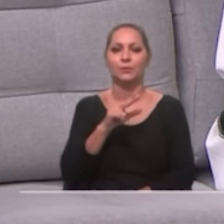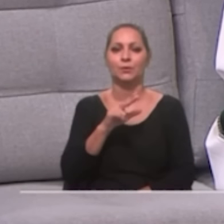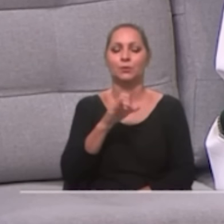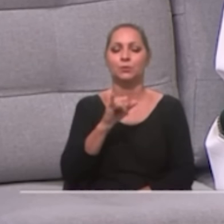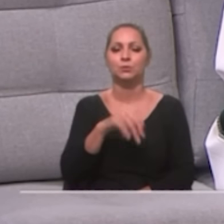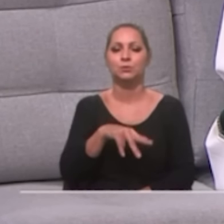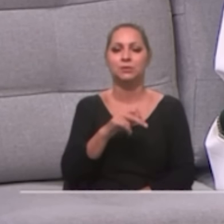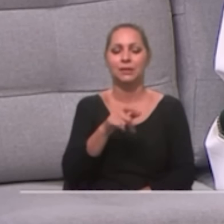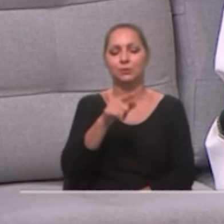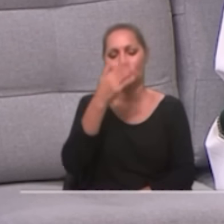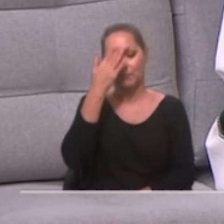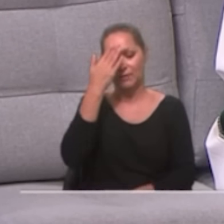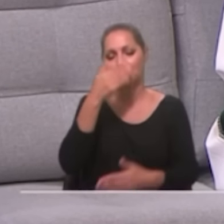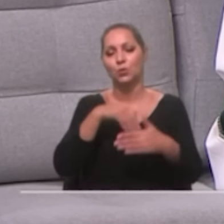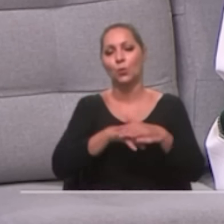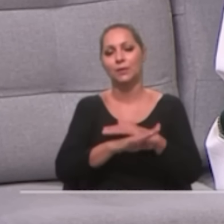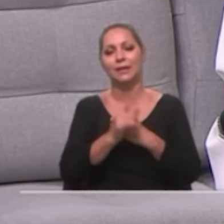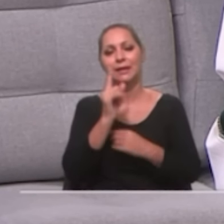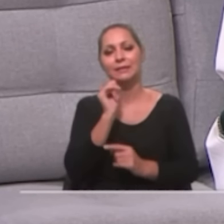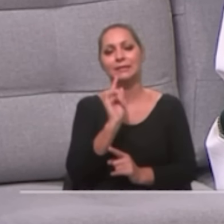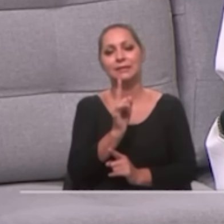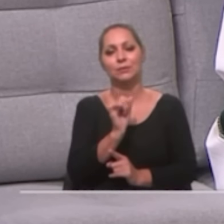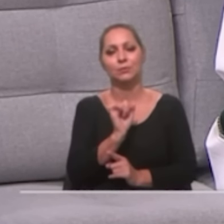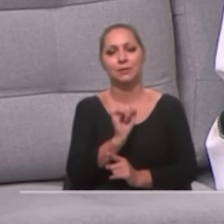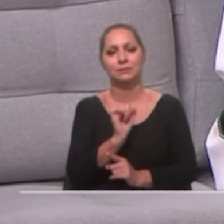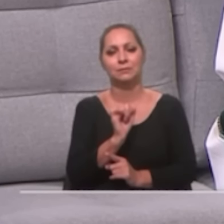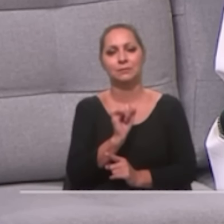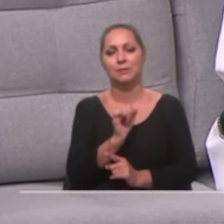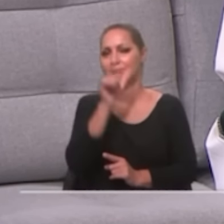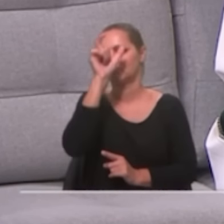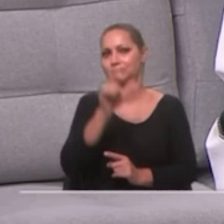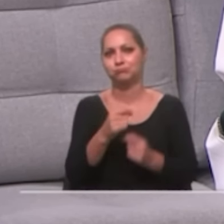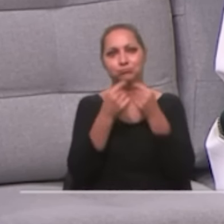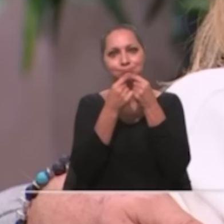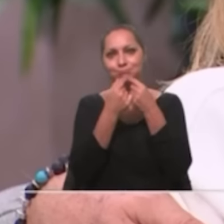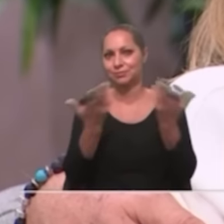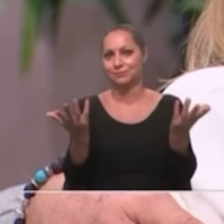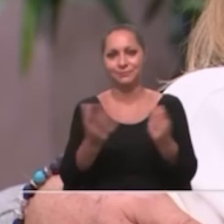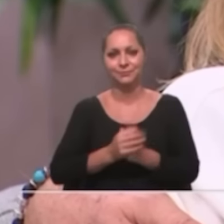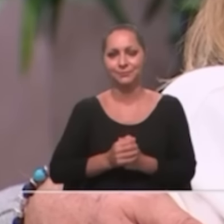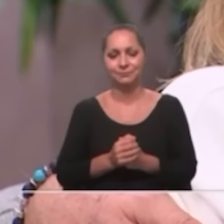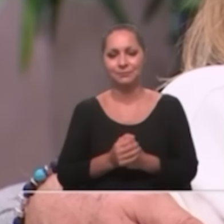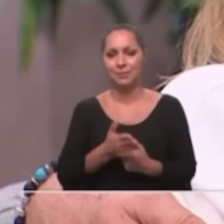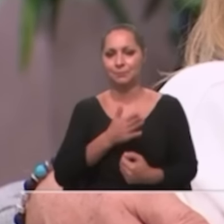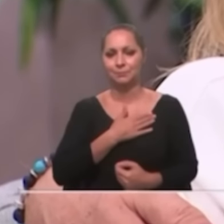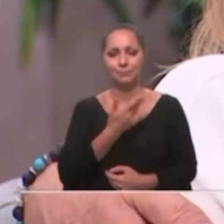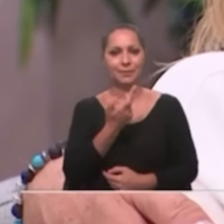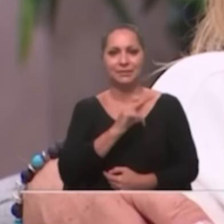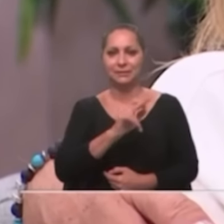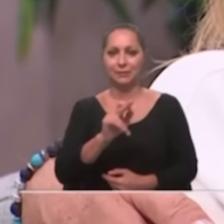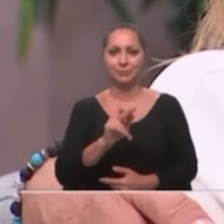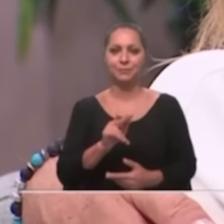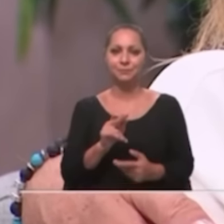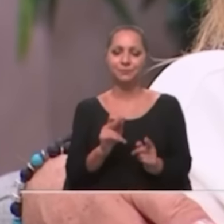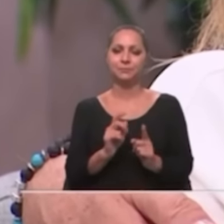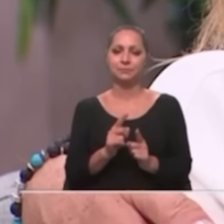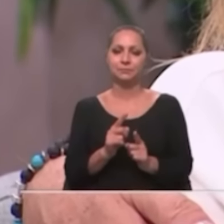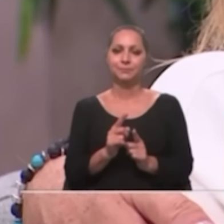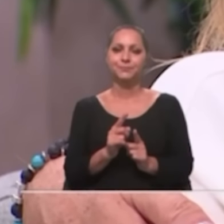vais guardar do nosso Marco? O Marco por inteiro, para sempre. E com